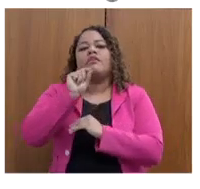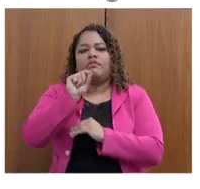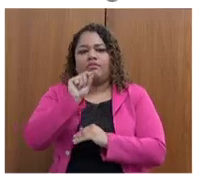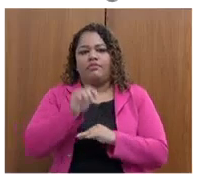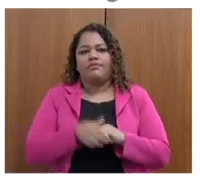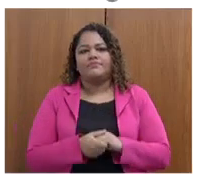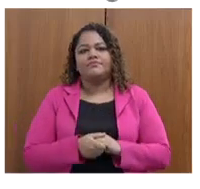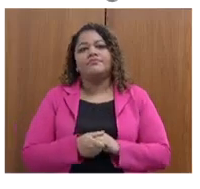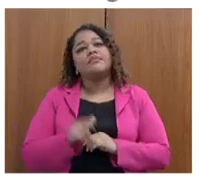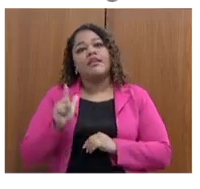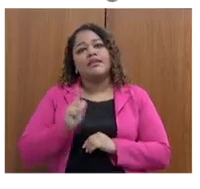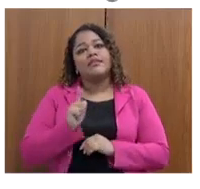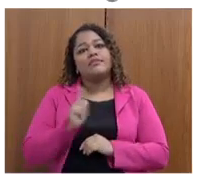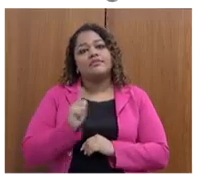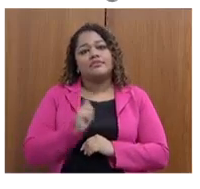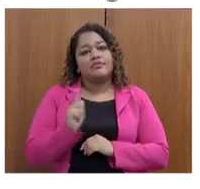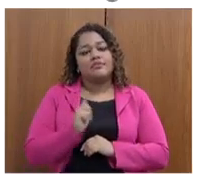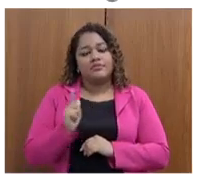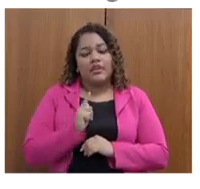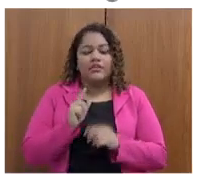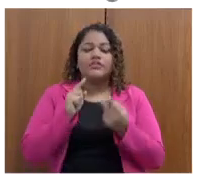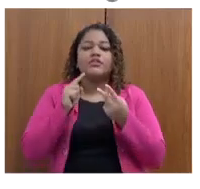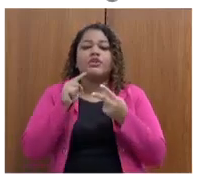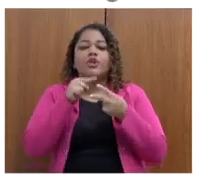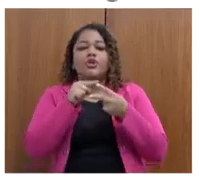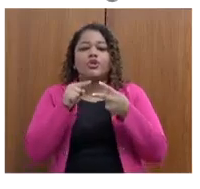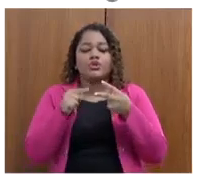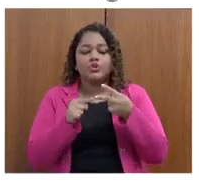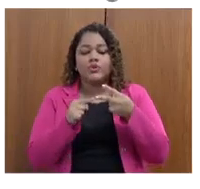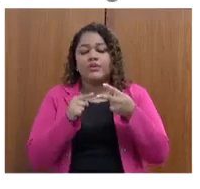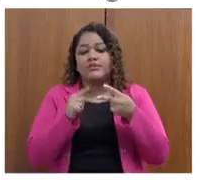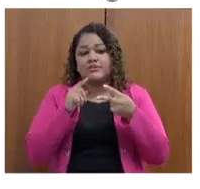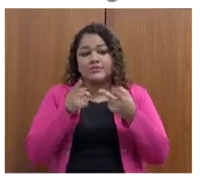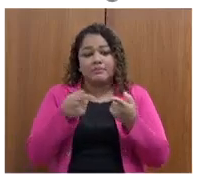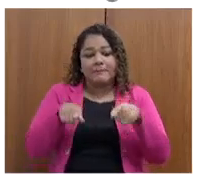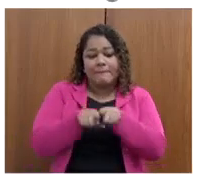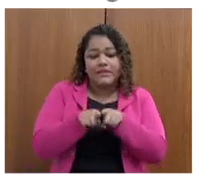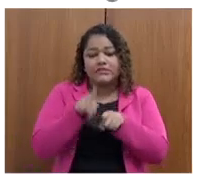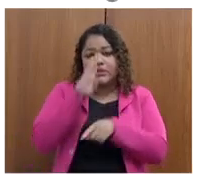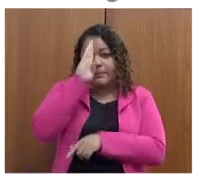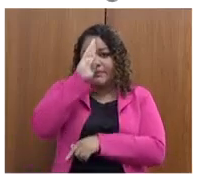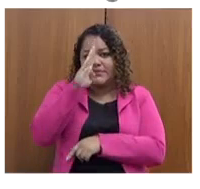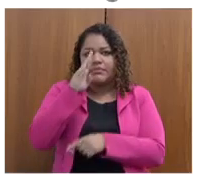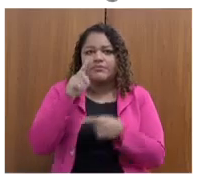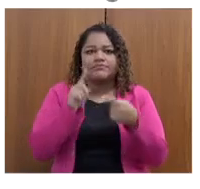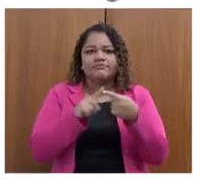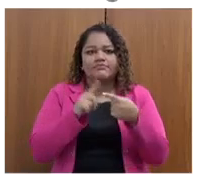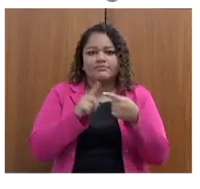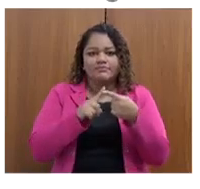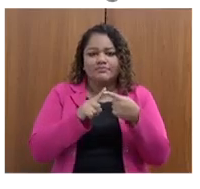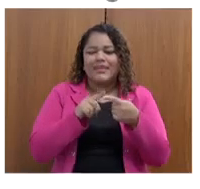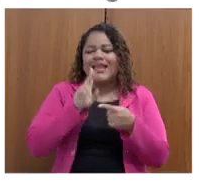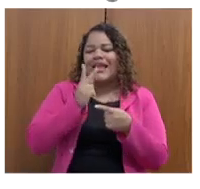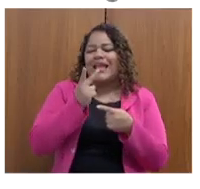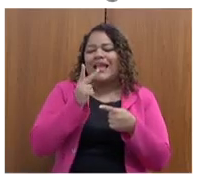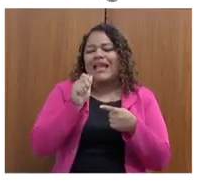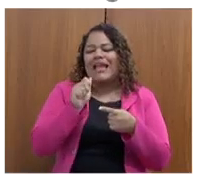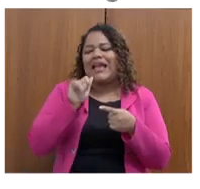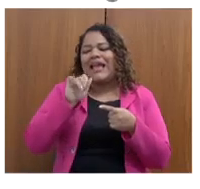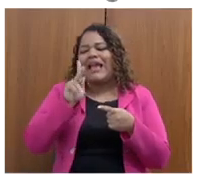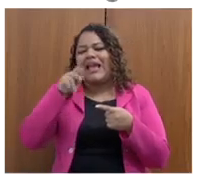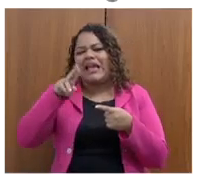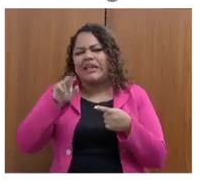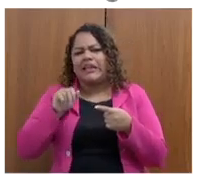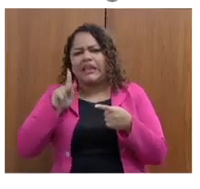dois dois grandes é parceiros né o recente que a Heineken é azul azul